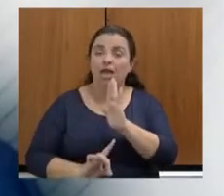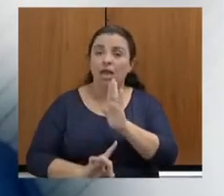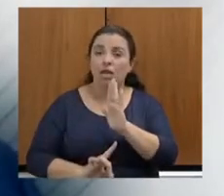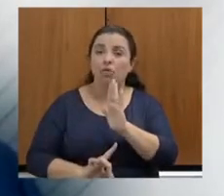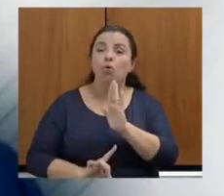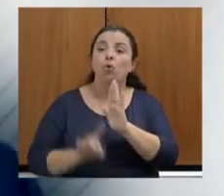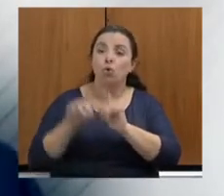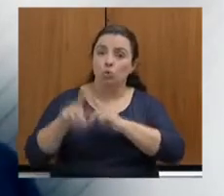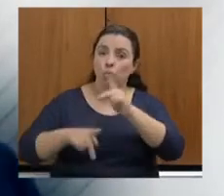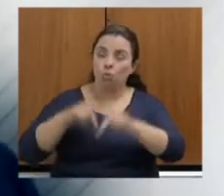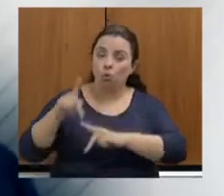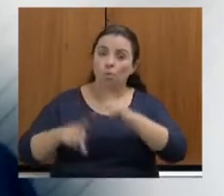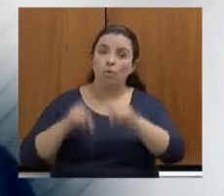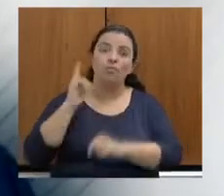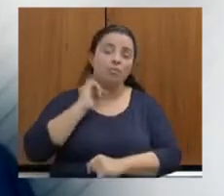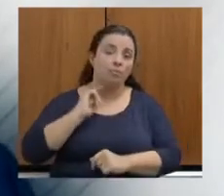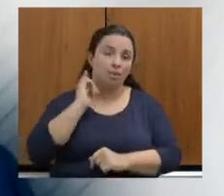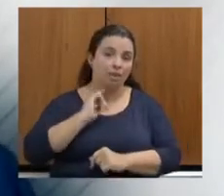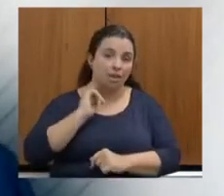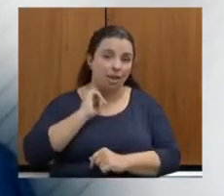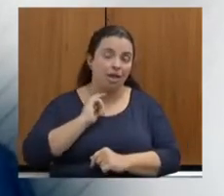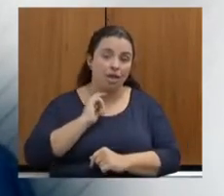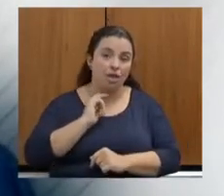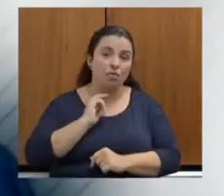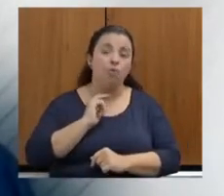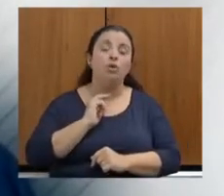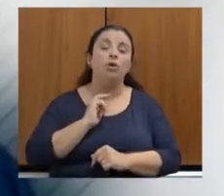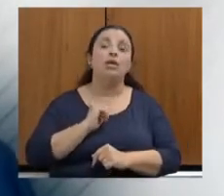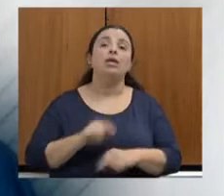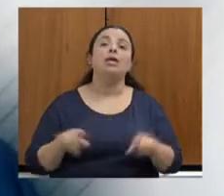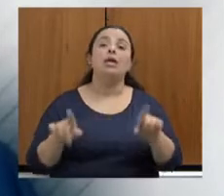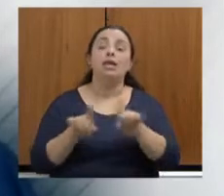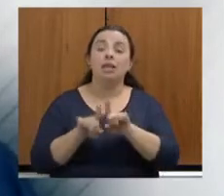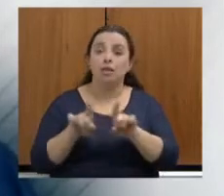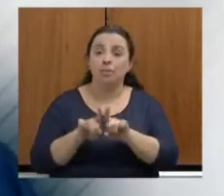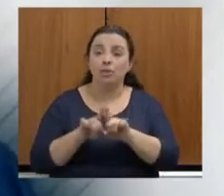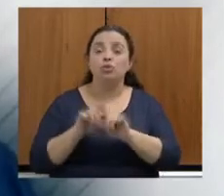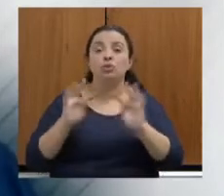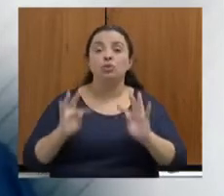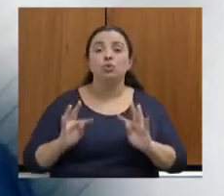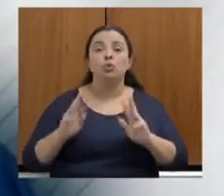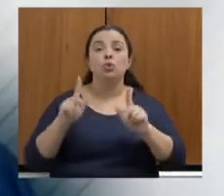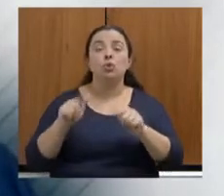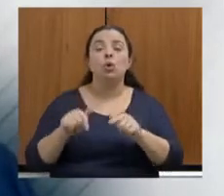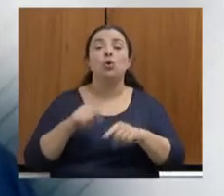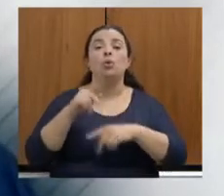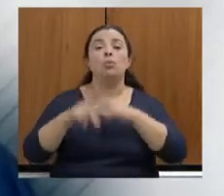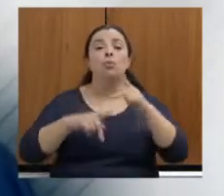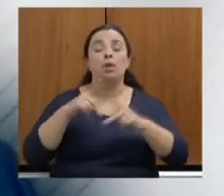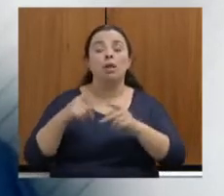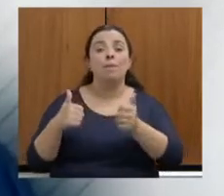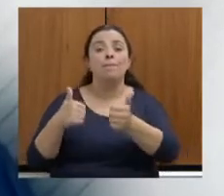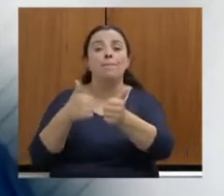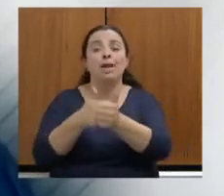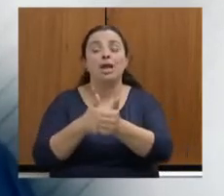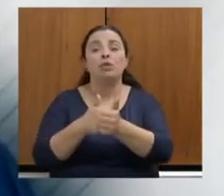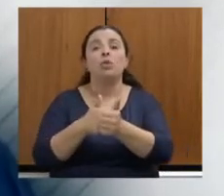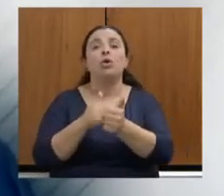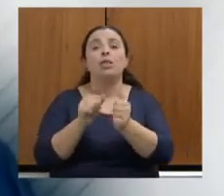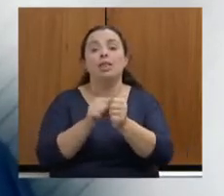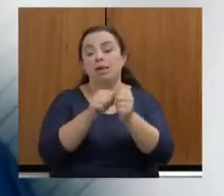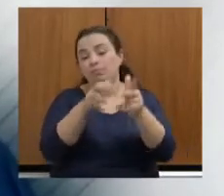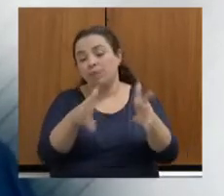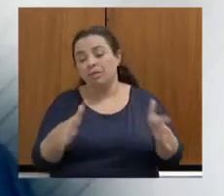da população de Minas Gerais mas também Devido os acordos de toda a população da Bacia do Rio Doce que é o direito